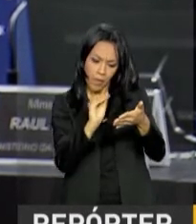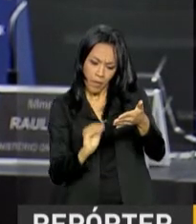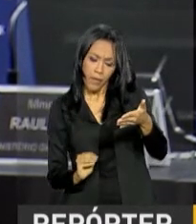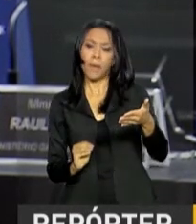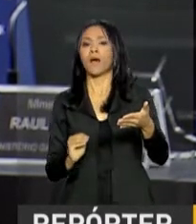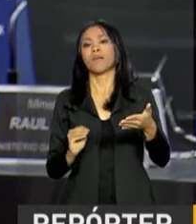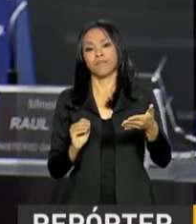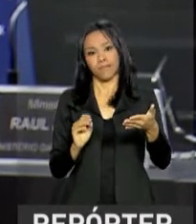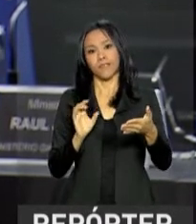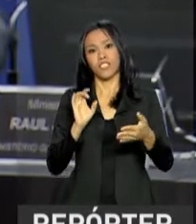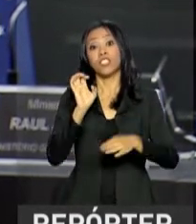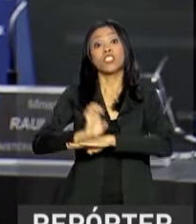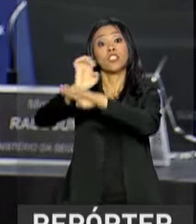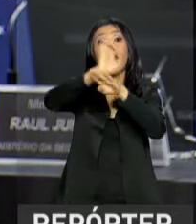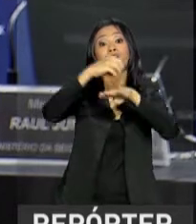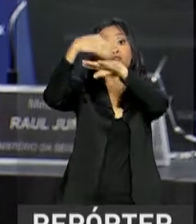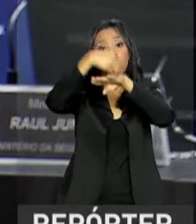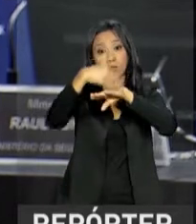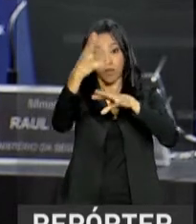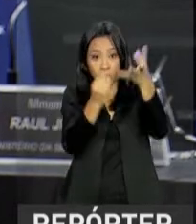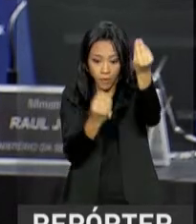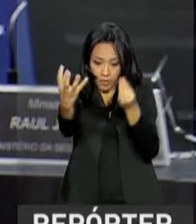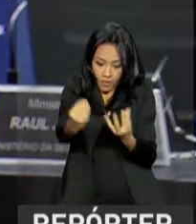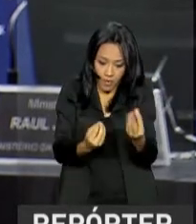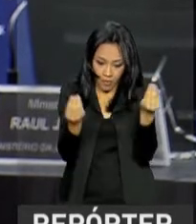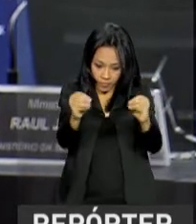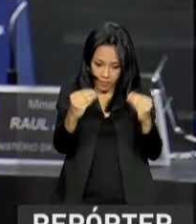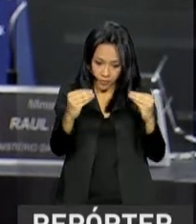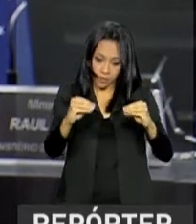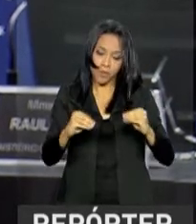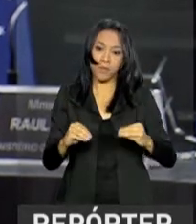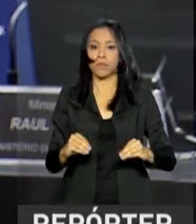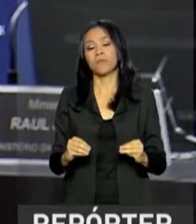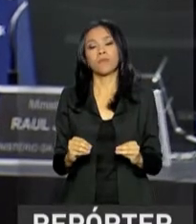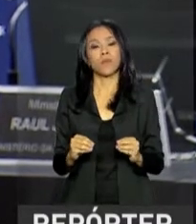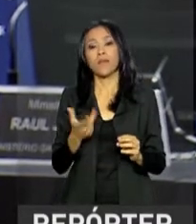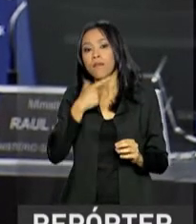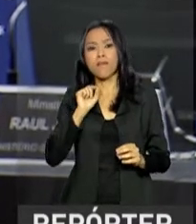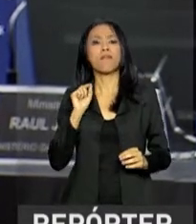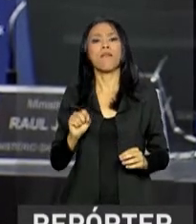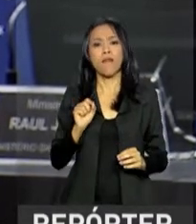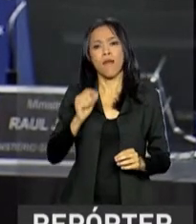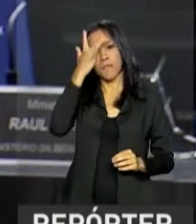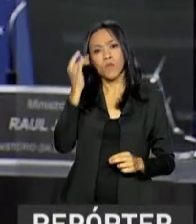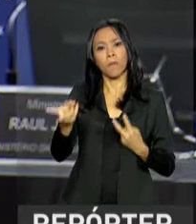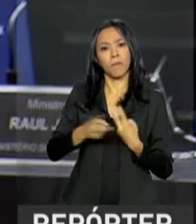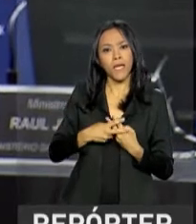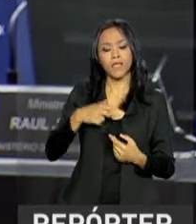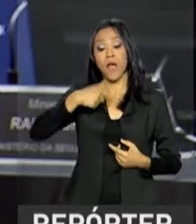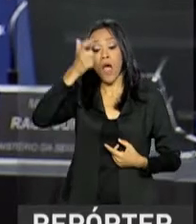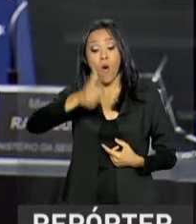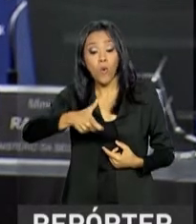pro comprová lo detidamente taxativamente quem é o cidadão preso onde ele